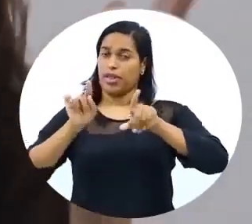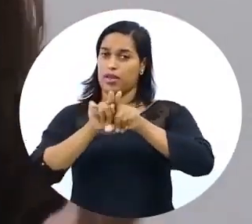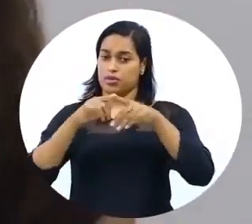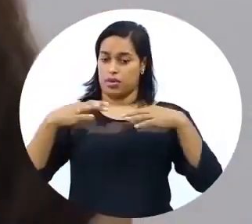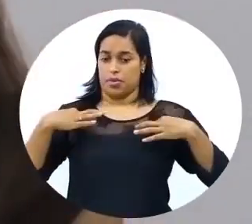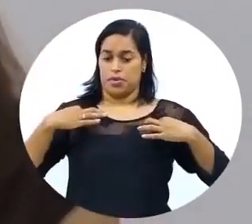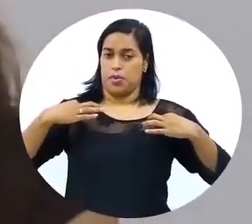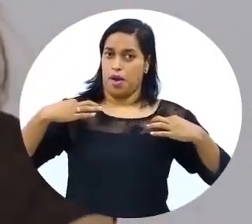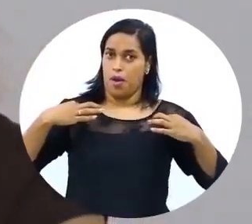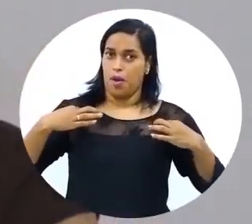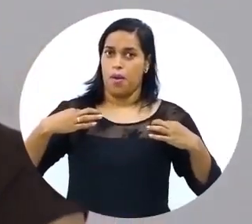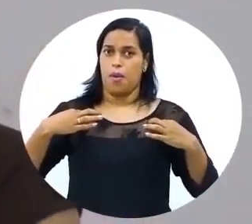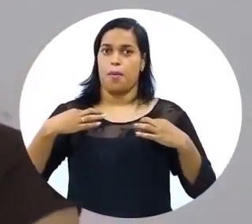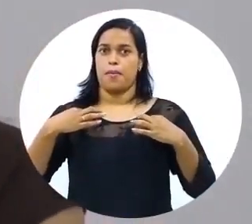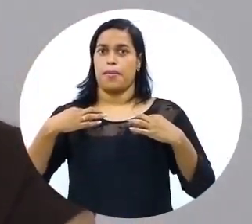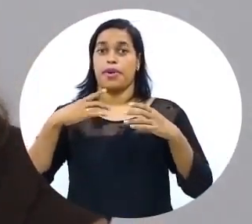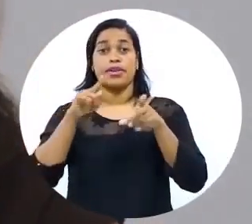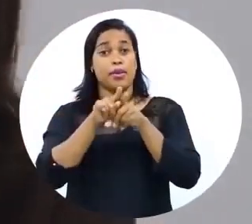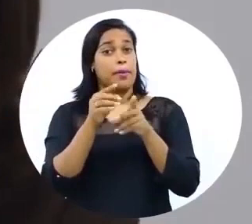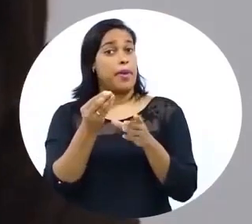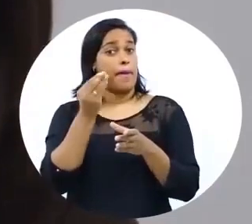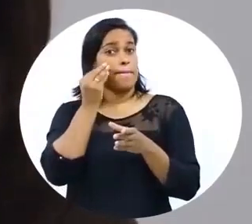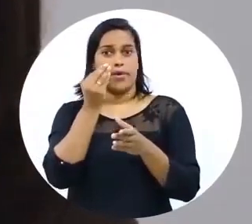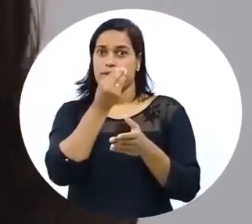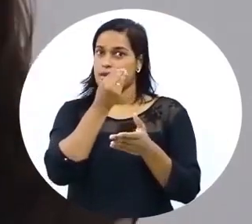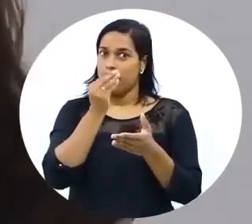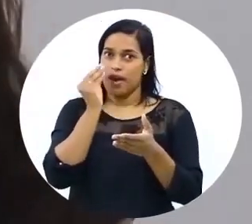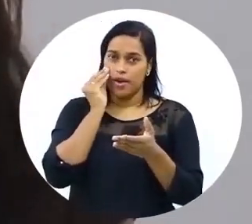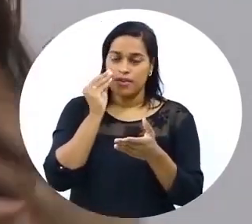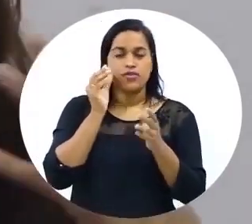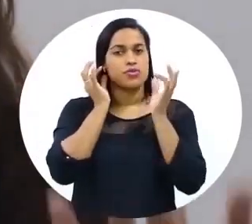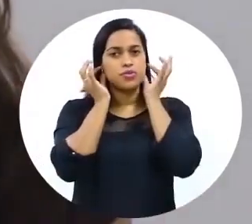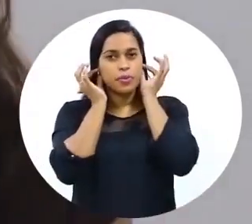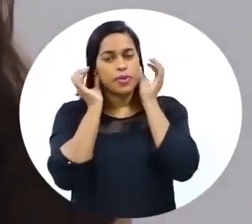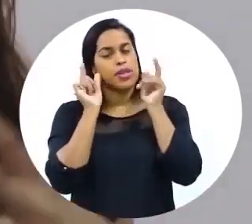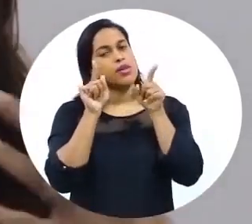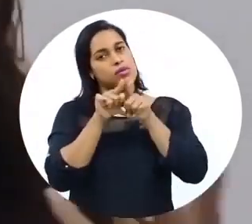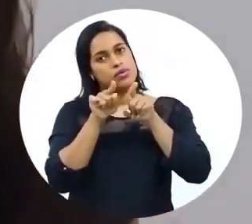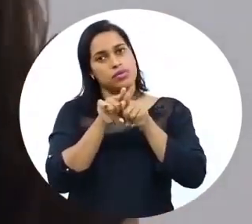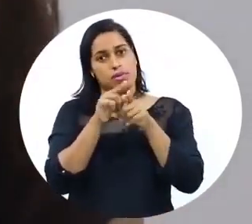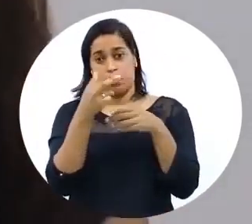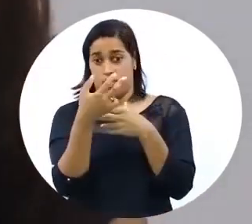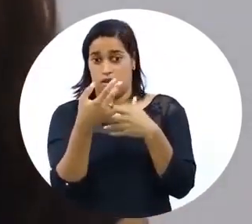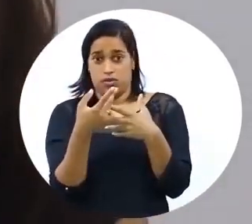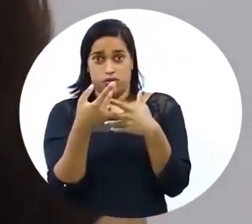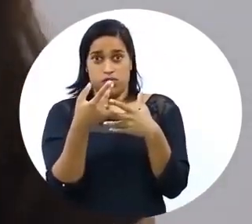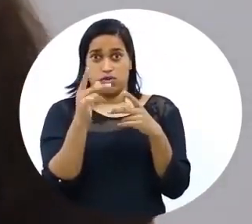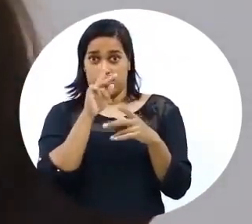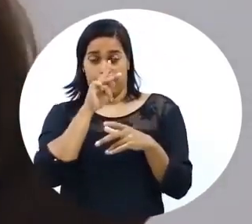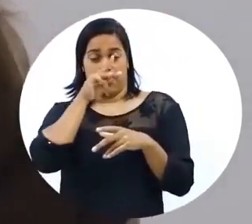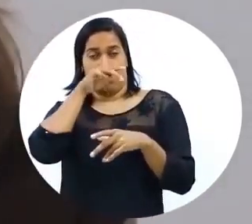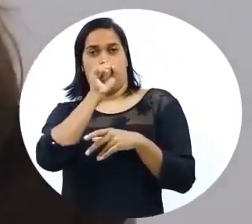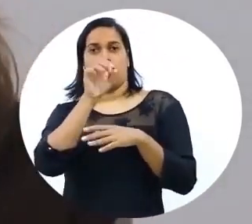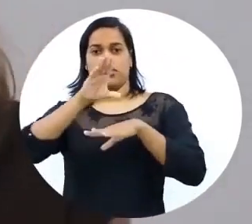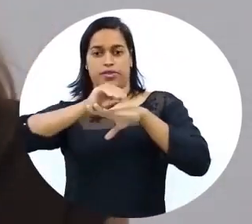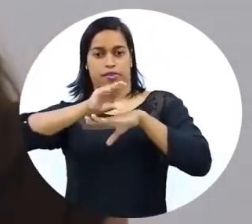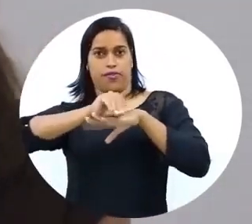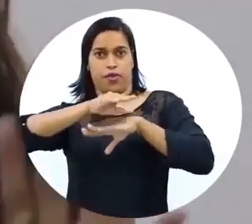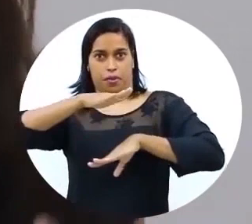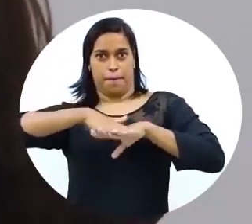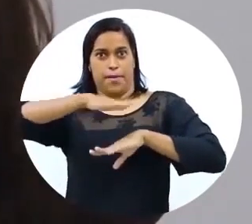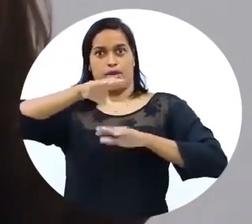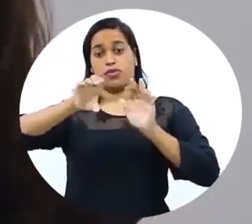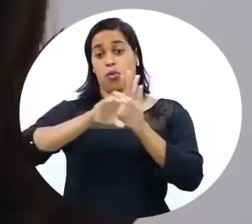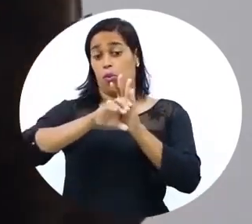né? Não recortar a maquiagem, brinco, essas questões mais extravagantes que chamam muito mais atenção na foto do que no currículo,